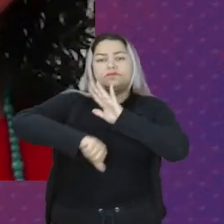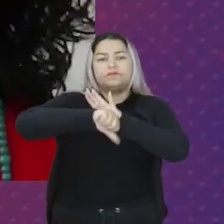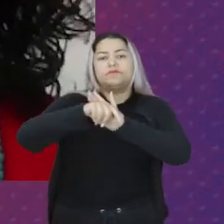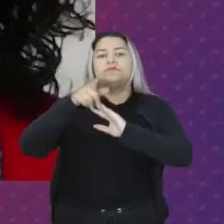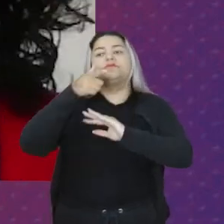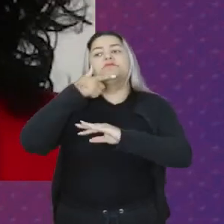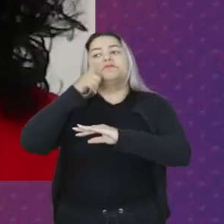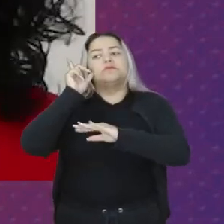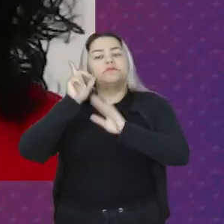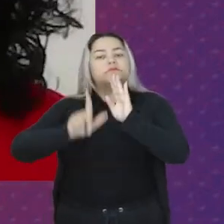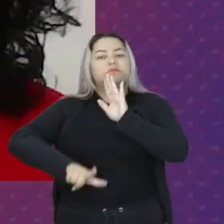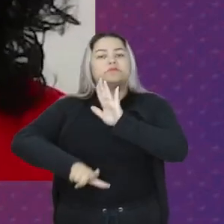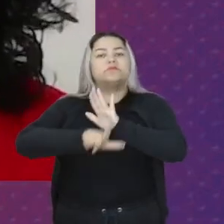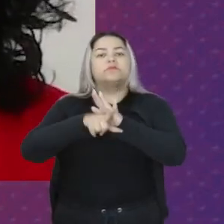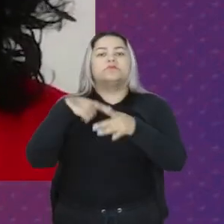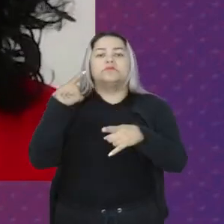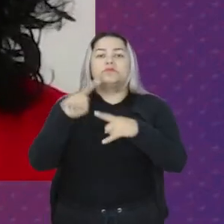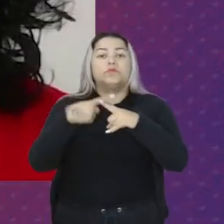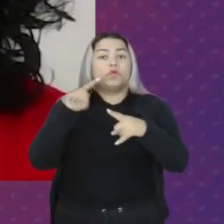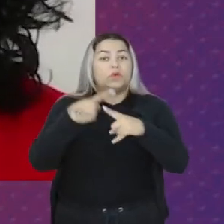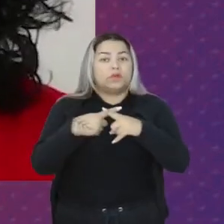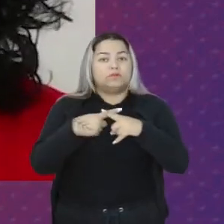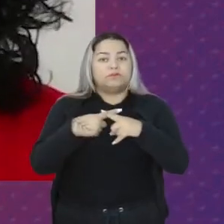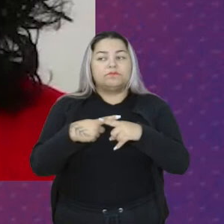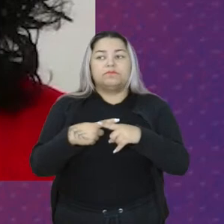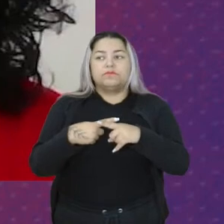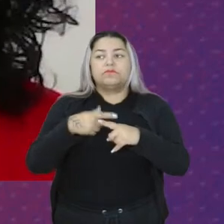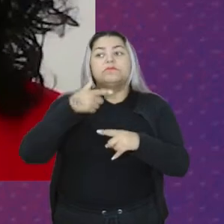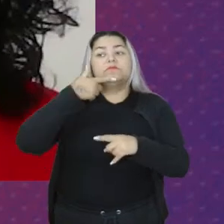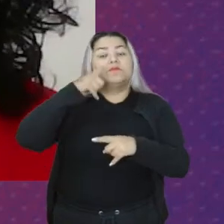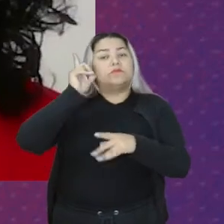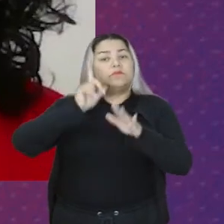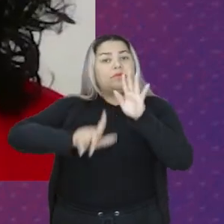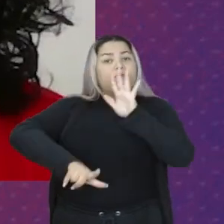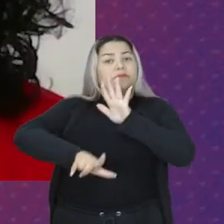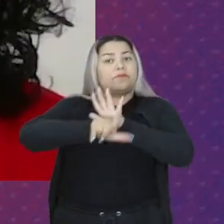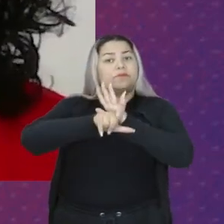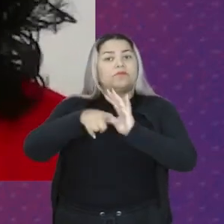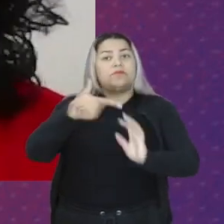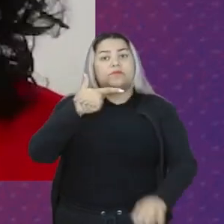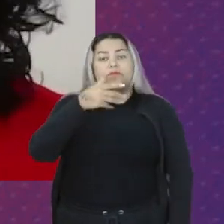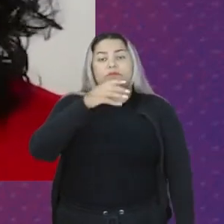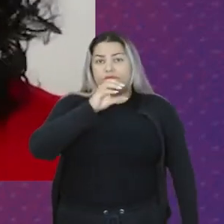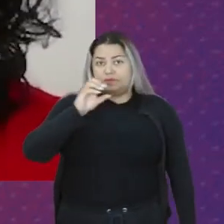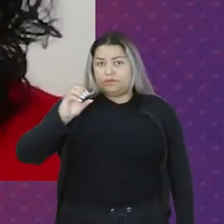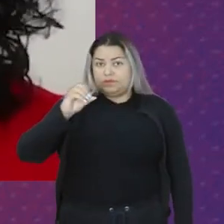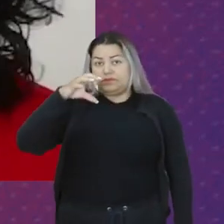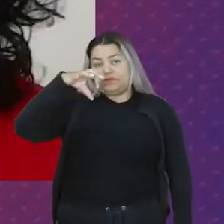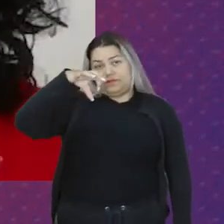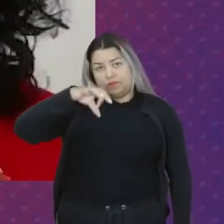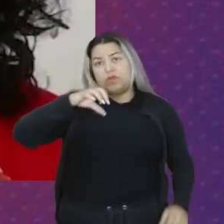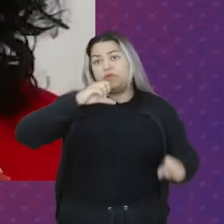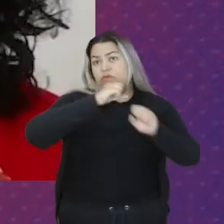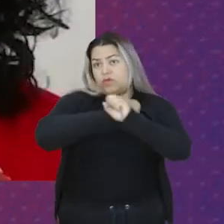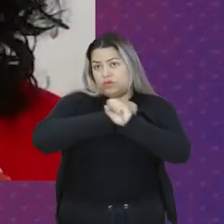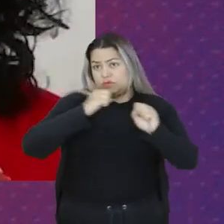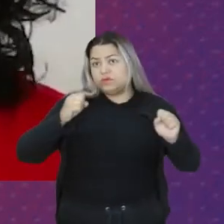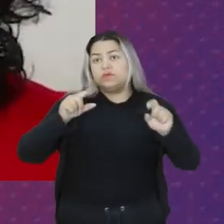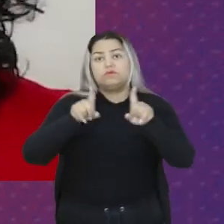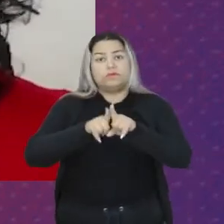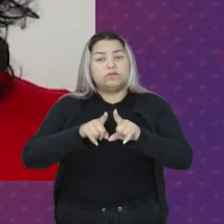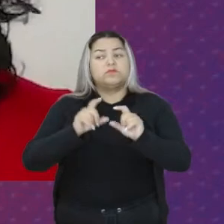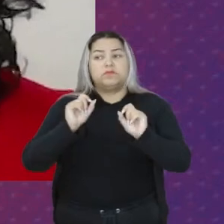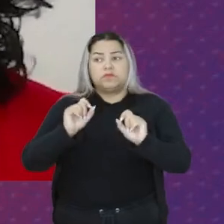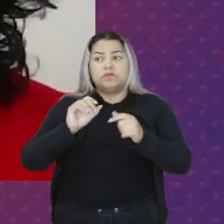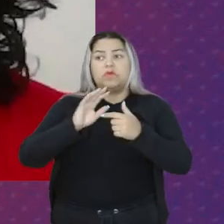antes dessa lei. Por quê? Antes dessa lei de 2009, era possível comprovar